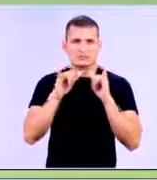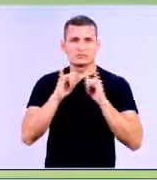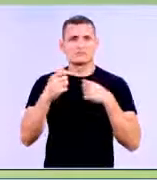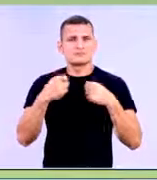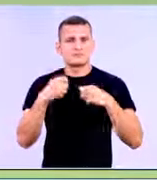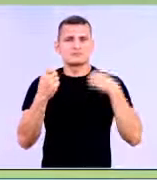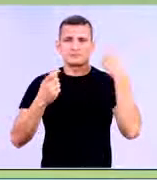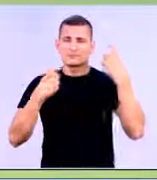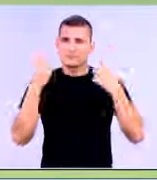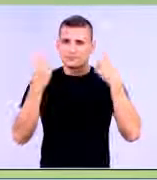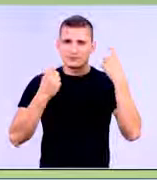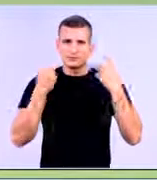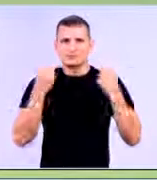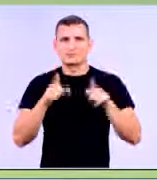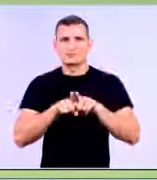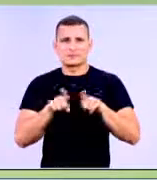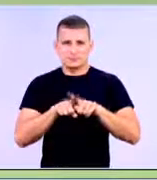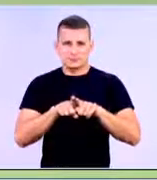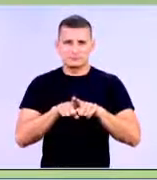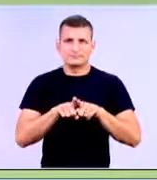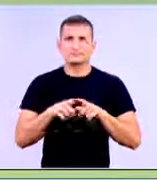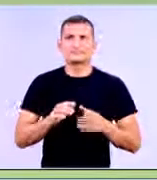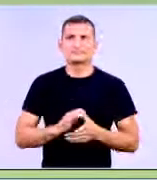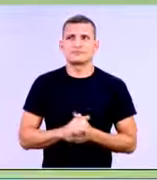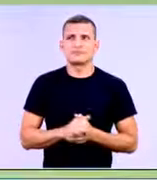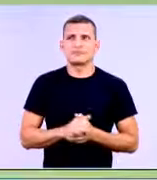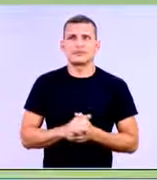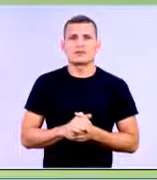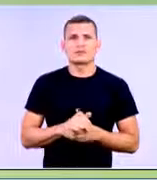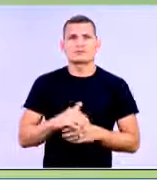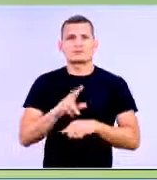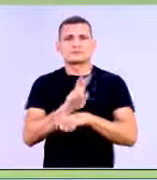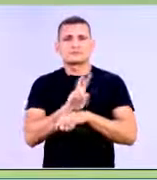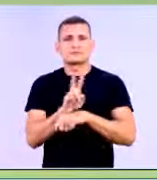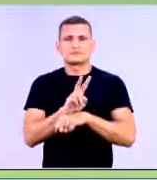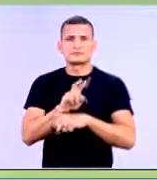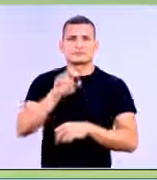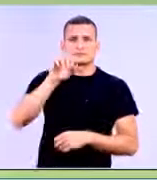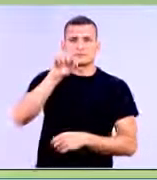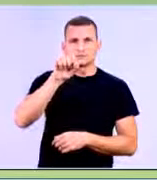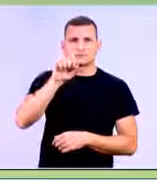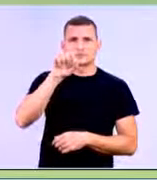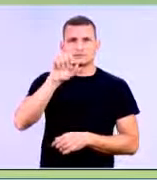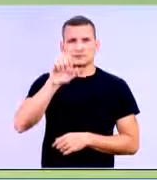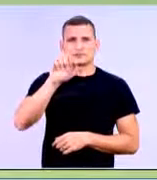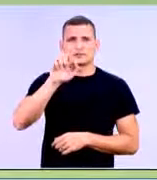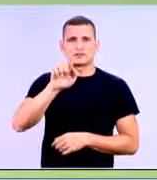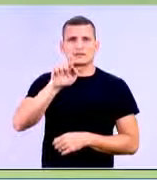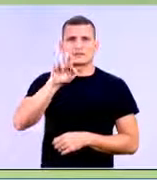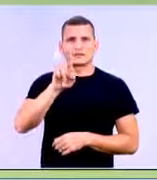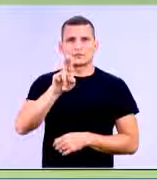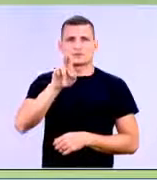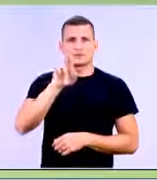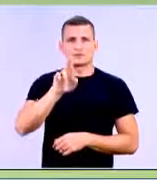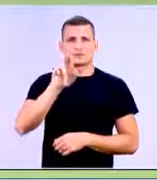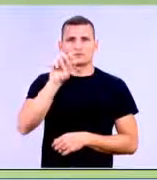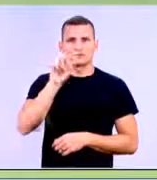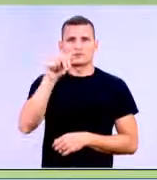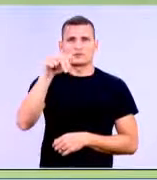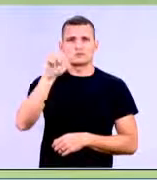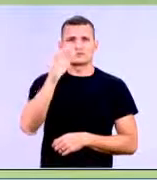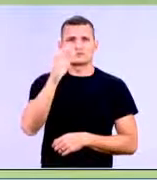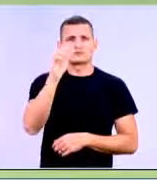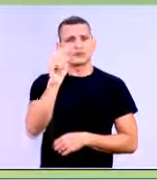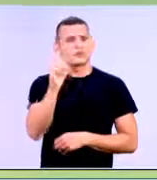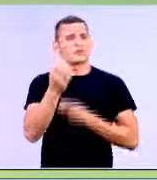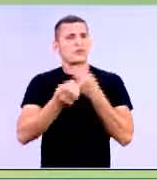nos preocupar também com uma questão chamada segurança. Como é que eu vou proteger as informações que são importantes para